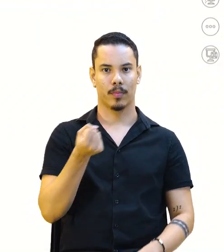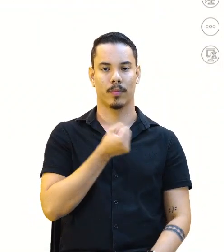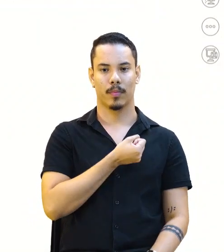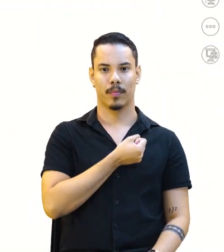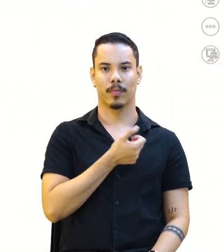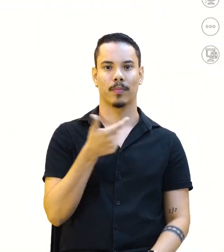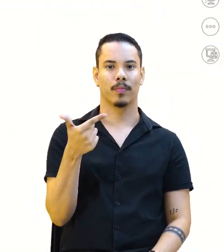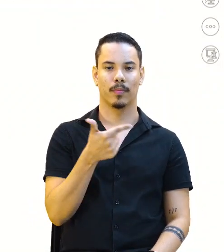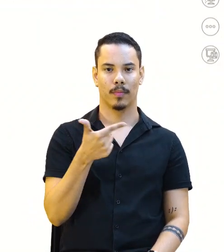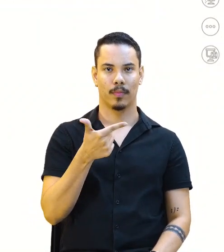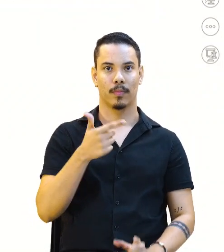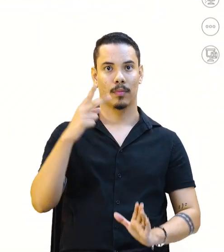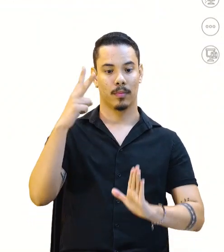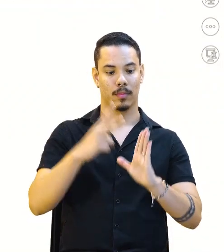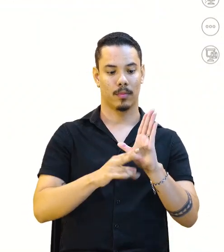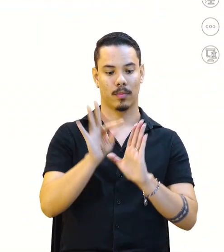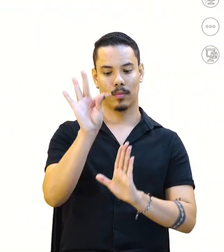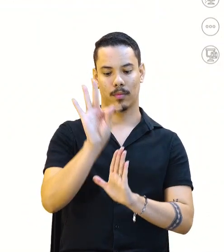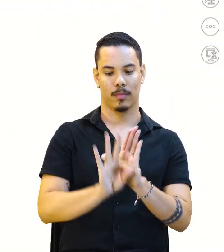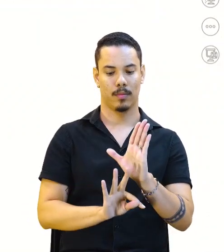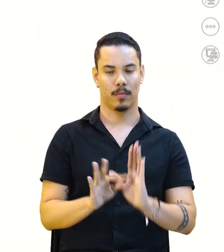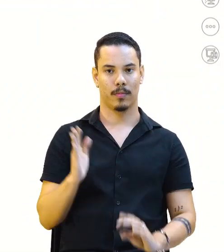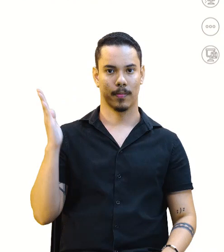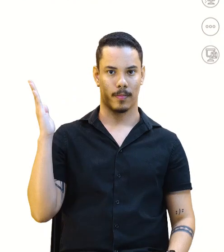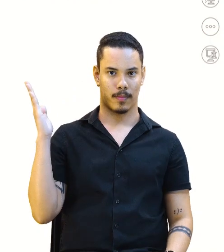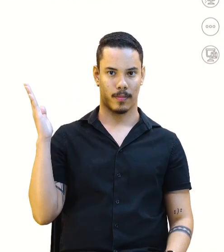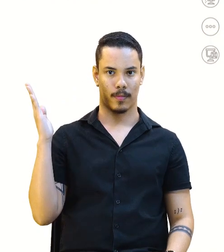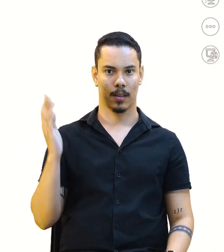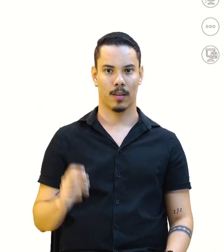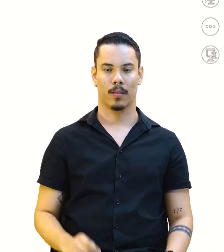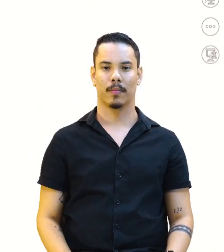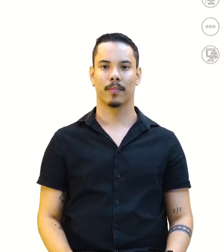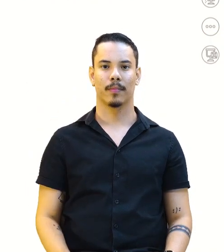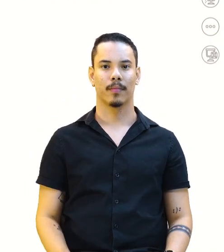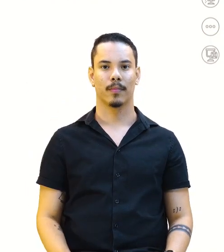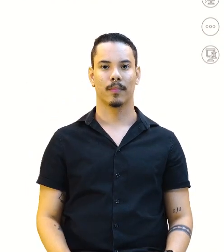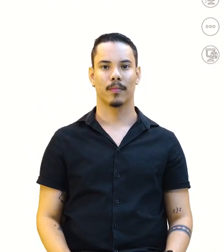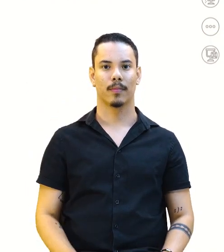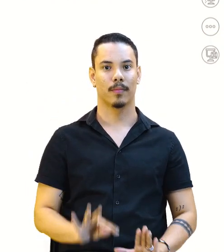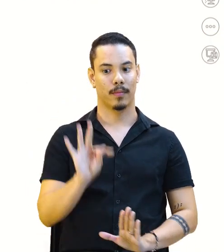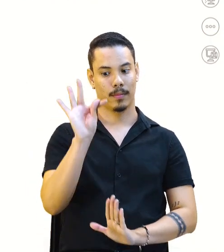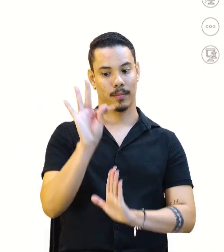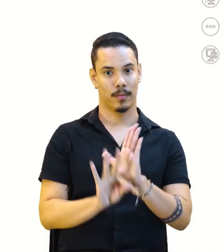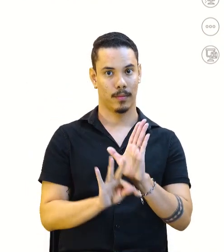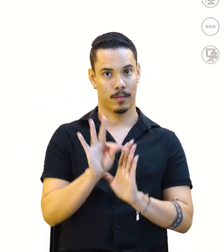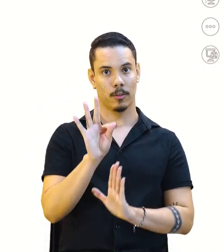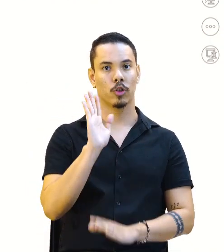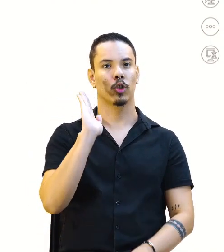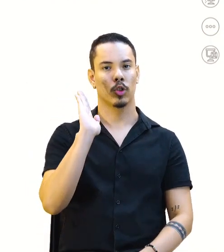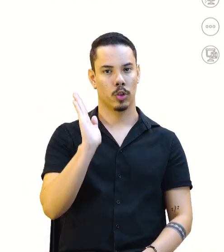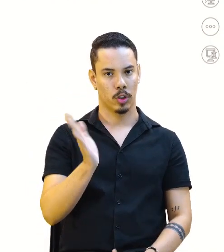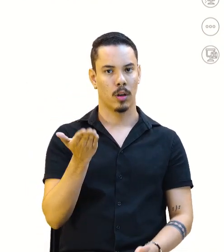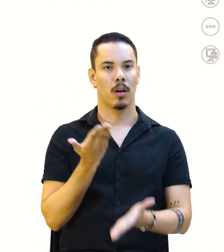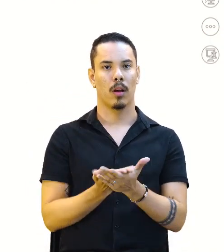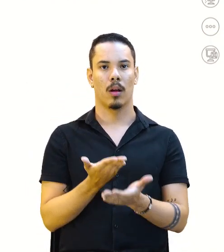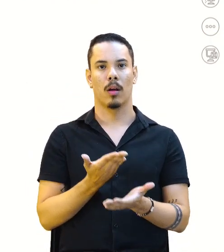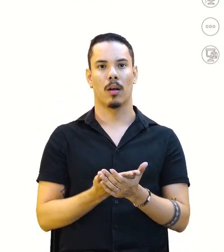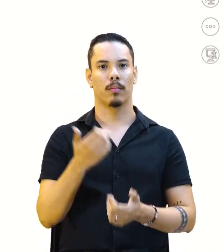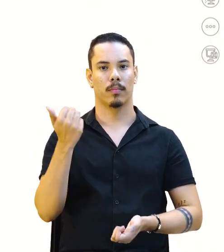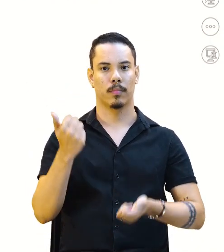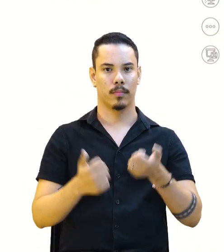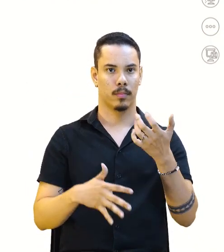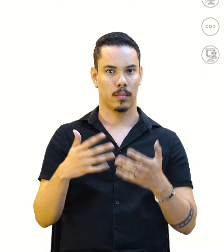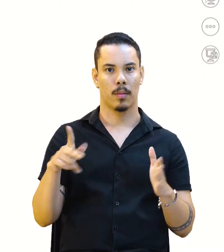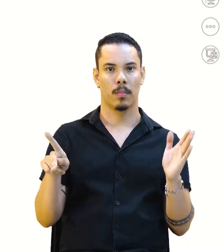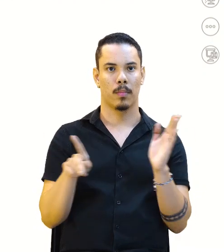2. Leia o texto. Olha só, o texto foi trabalhado durante a aula de Immanuel Kant